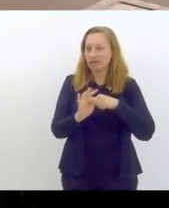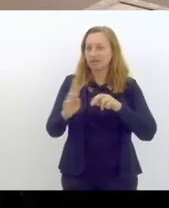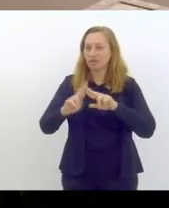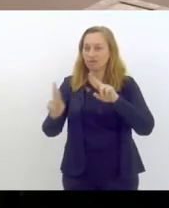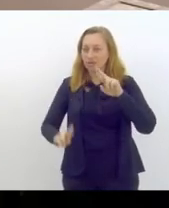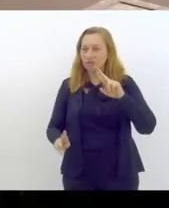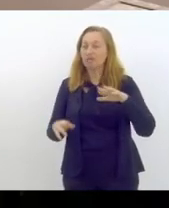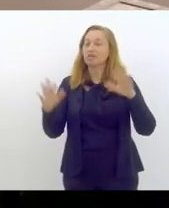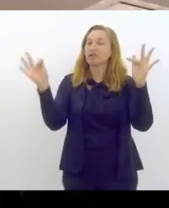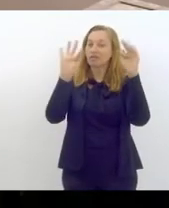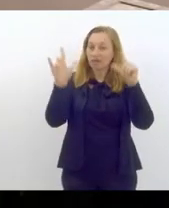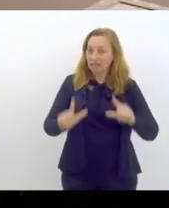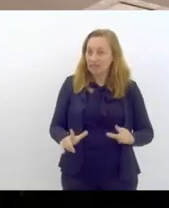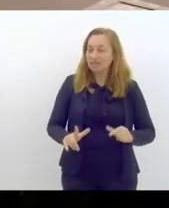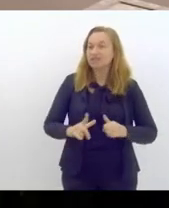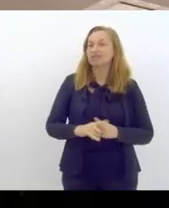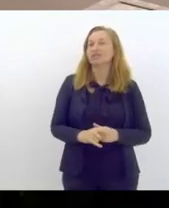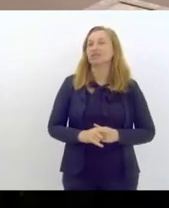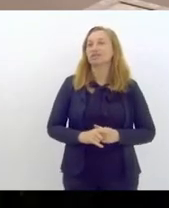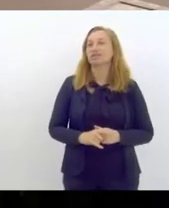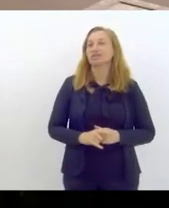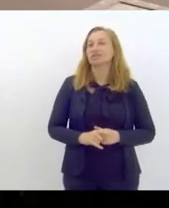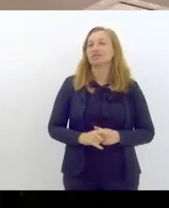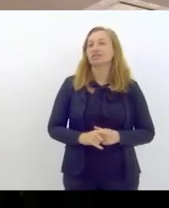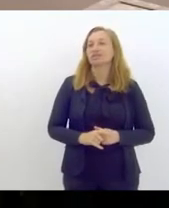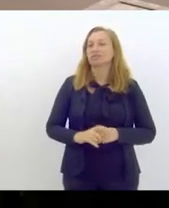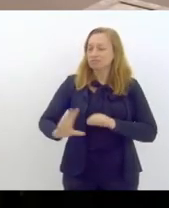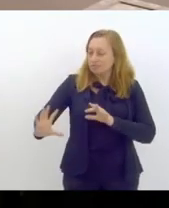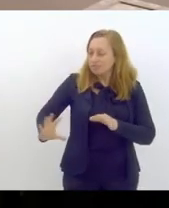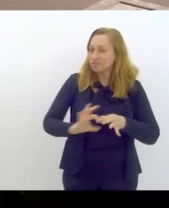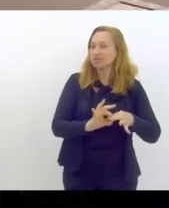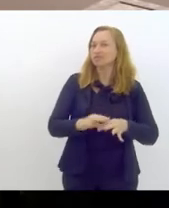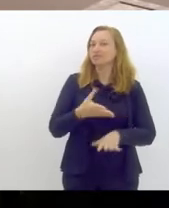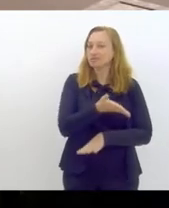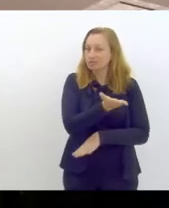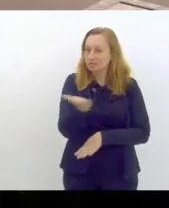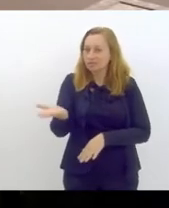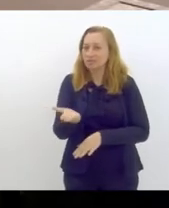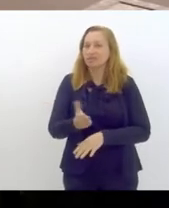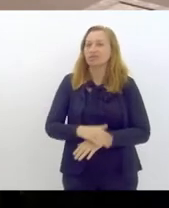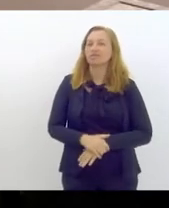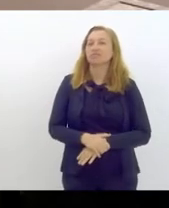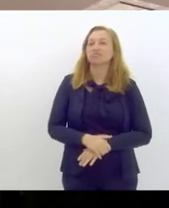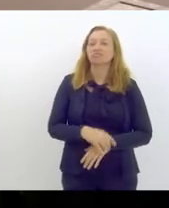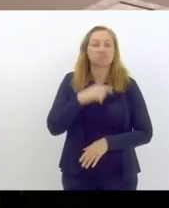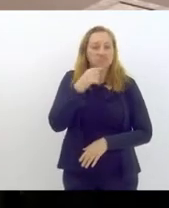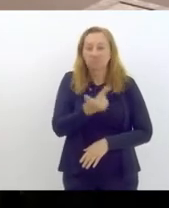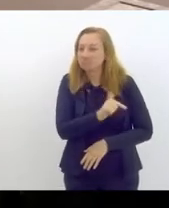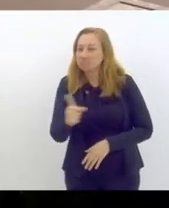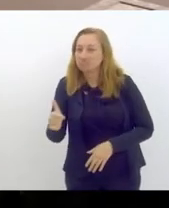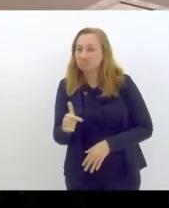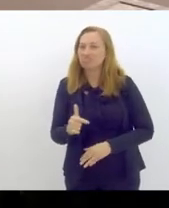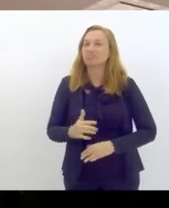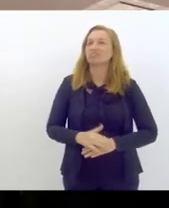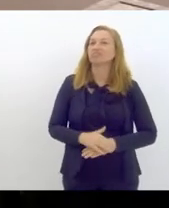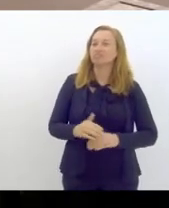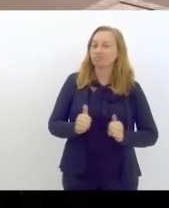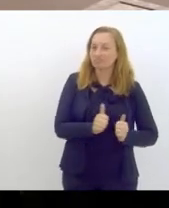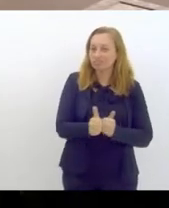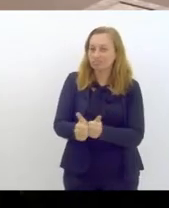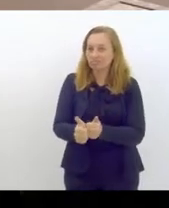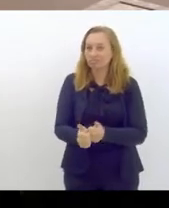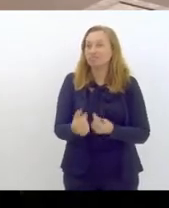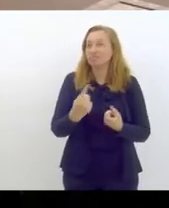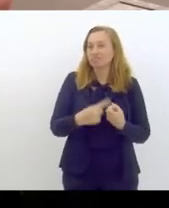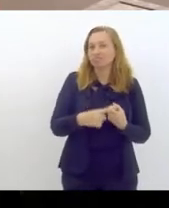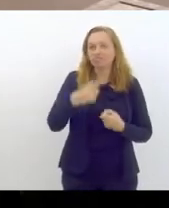está feliz com esse engajamento aí de vocês, não tenho a mínima dúvida que vai caminhar, porque